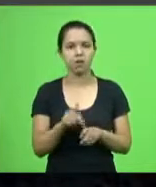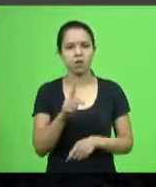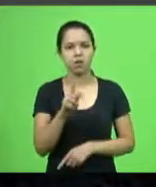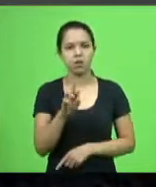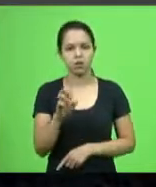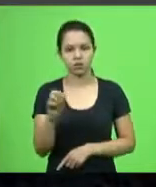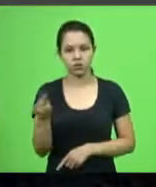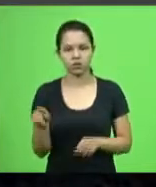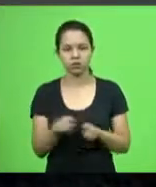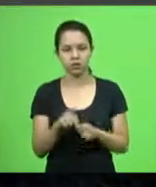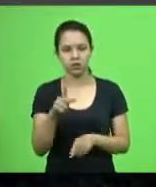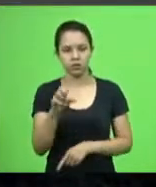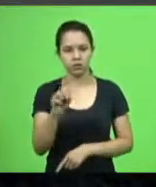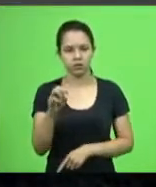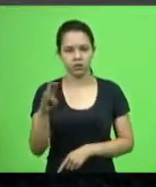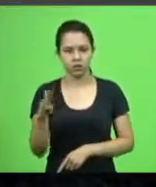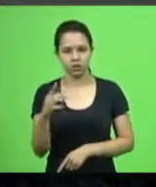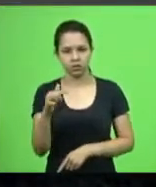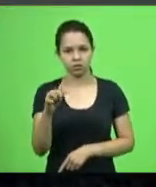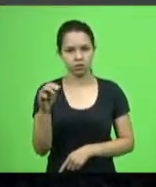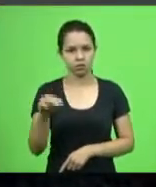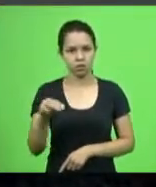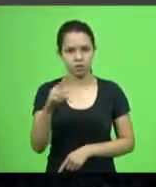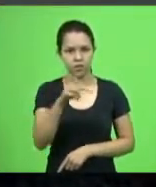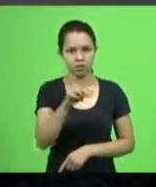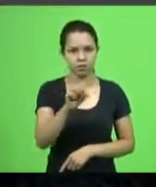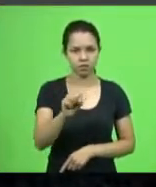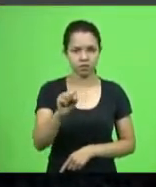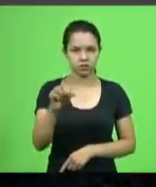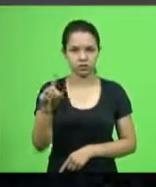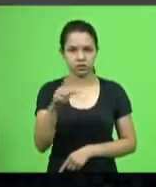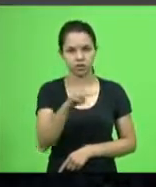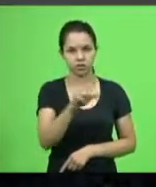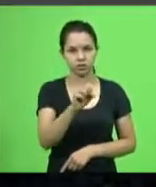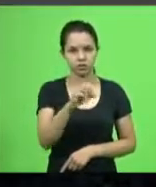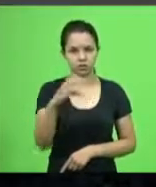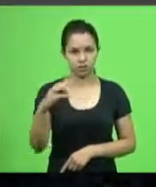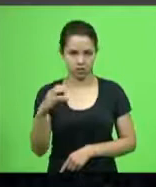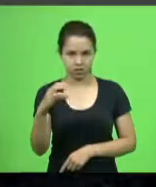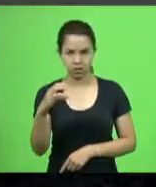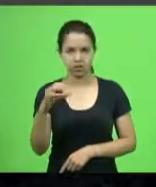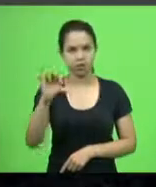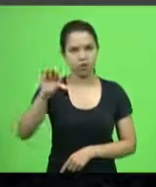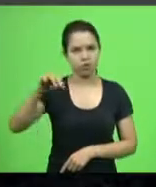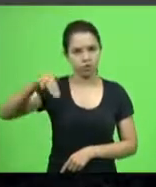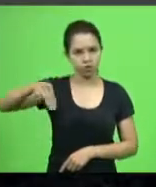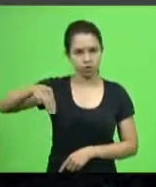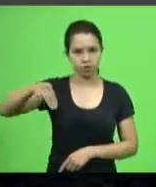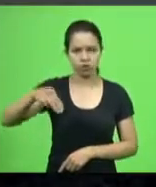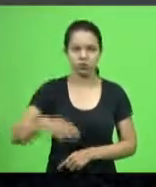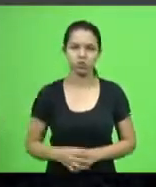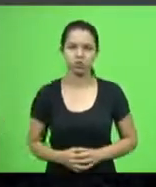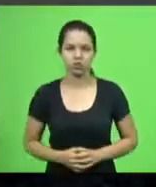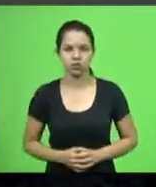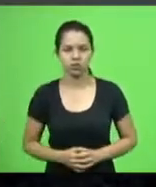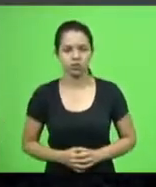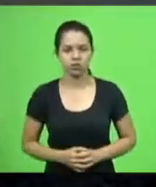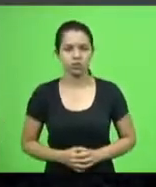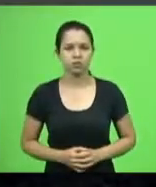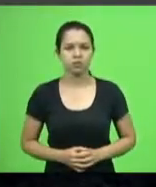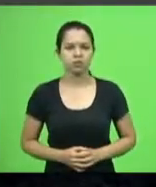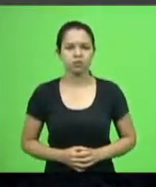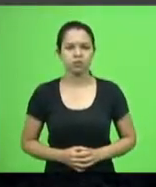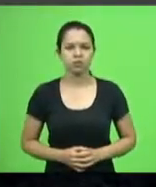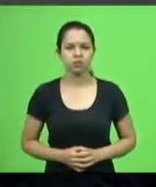meio. E, por último, bloco do PSD, PSC, por 9 minutos. Então, portanto, senhor presidente, agora... Sim, deputado Ivan. Vou fazer o